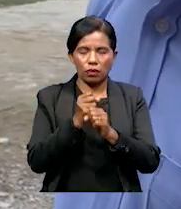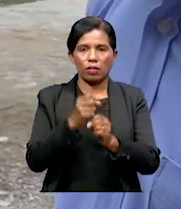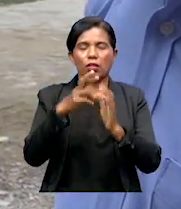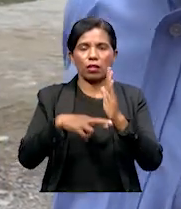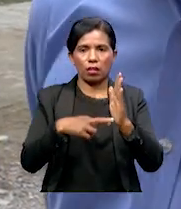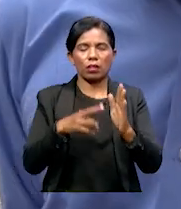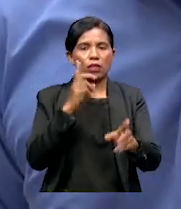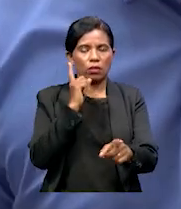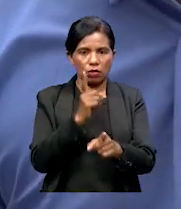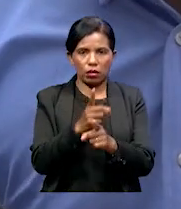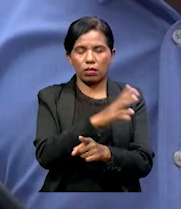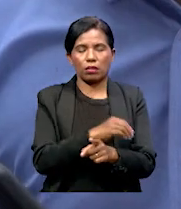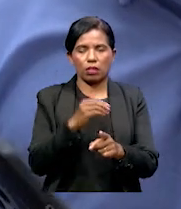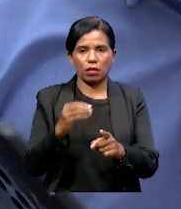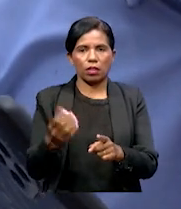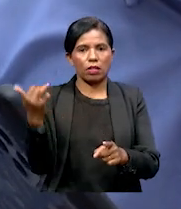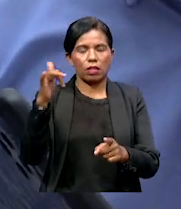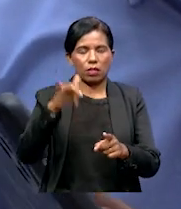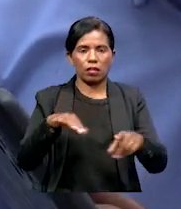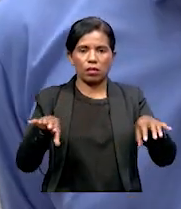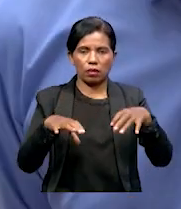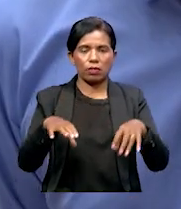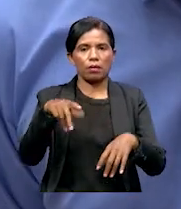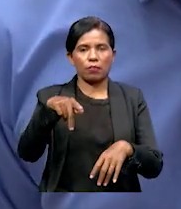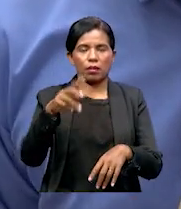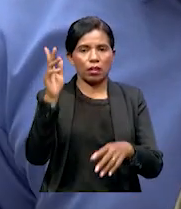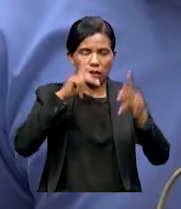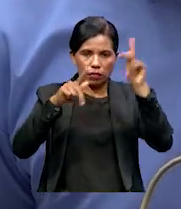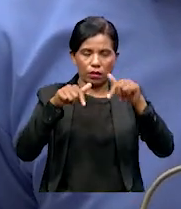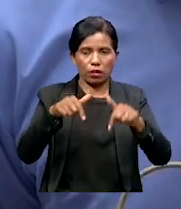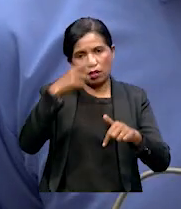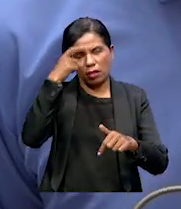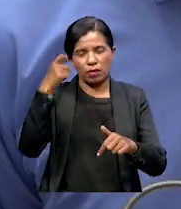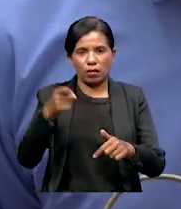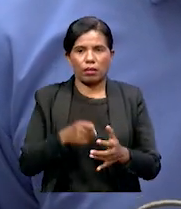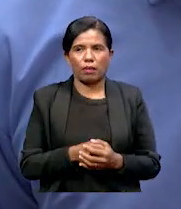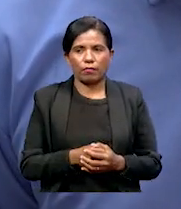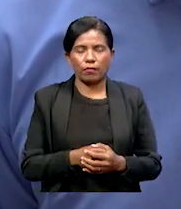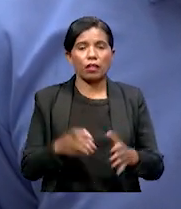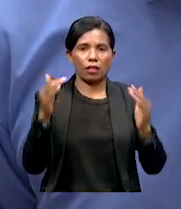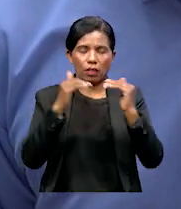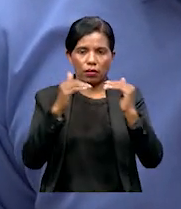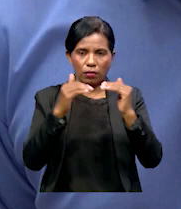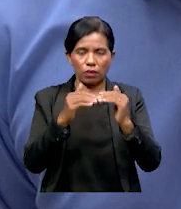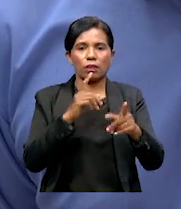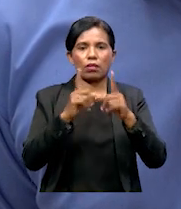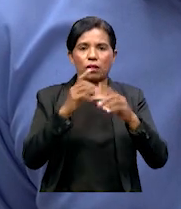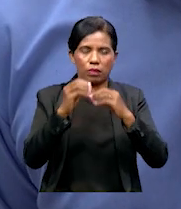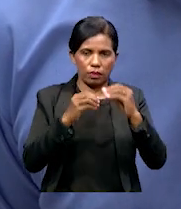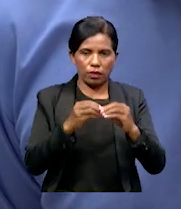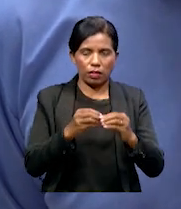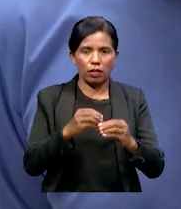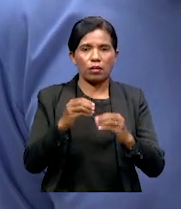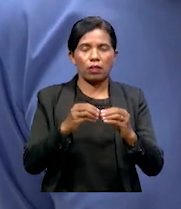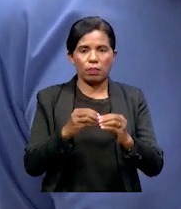seri duni i rigoroso iha situasaun kazu idene nenia. Tamba idene mos ohin iha encontro explica idene kata korsi de